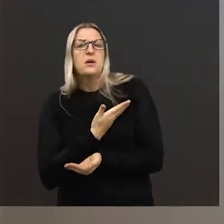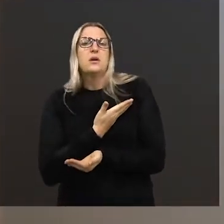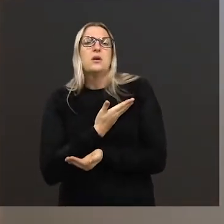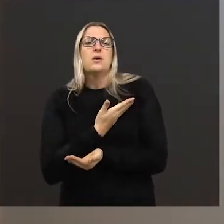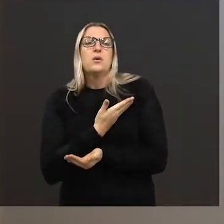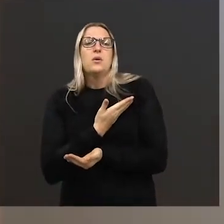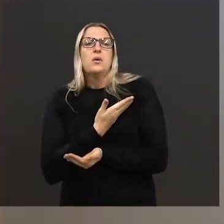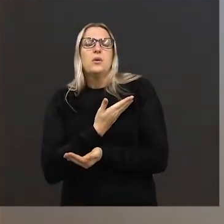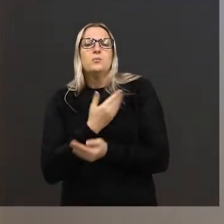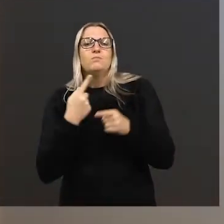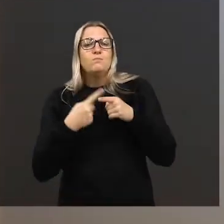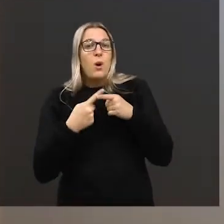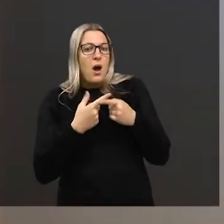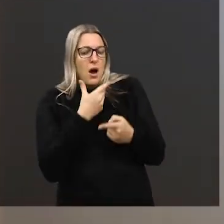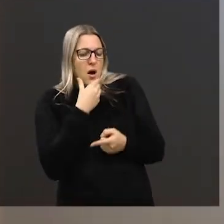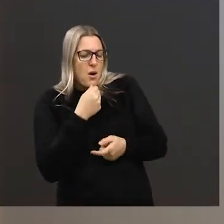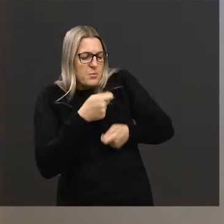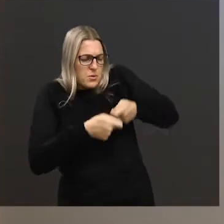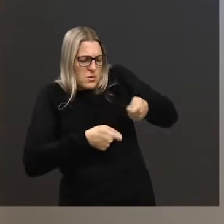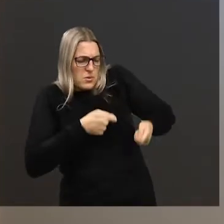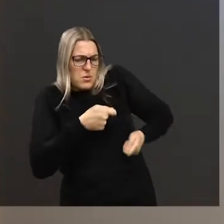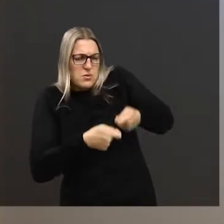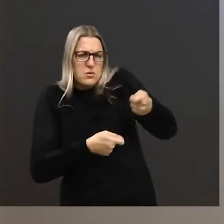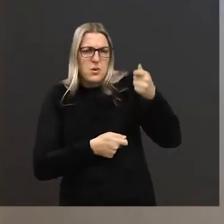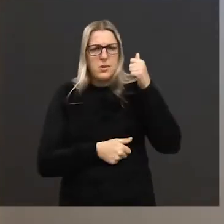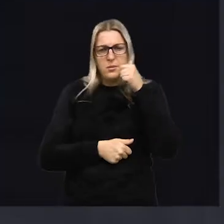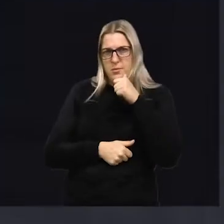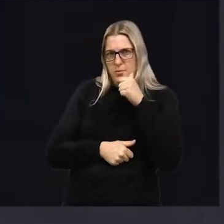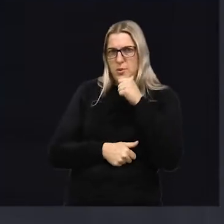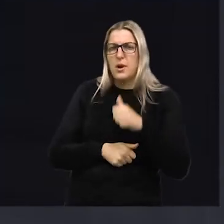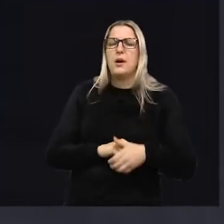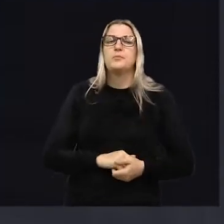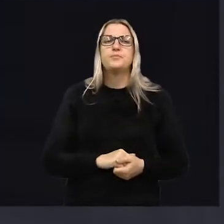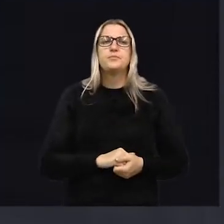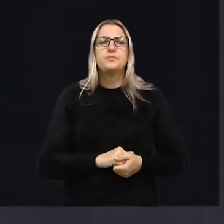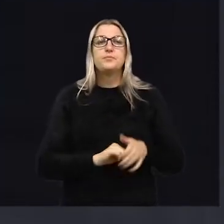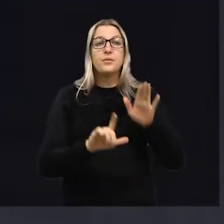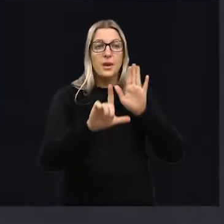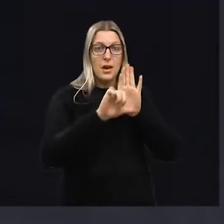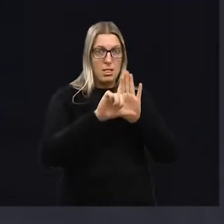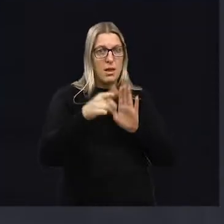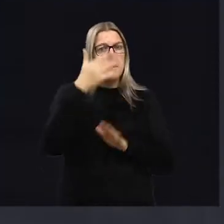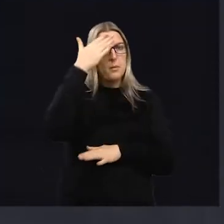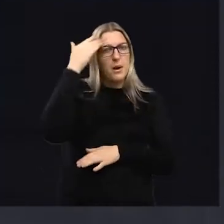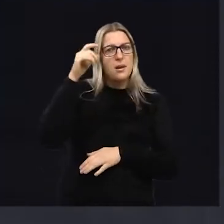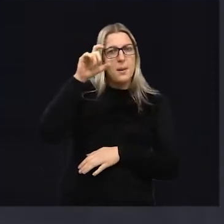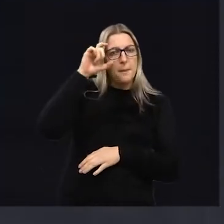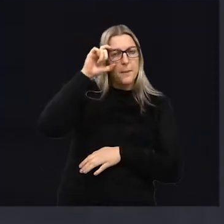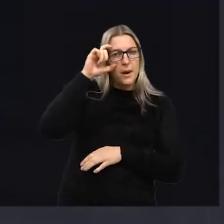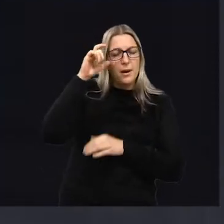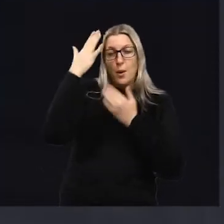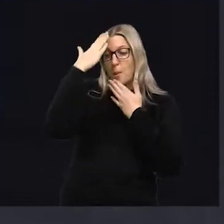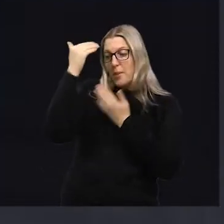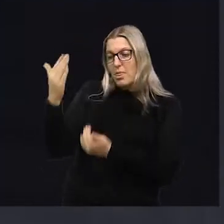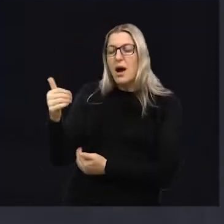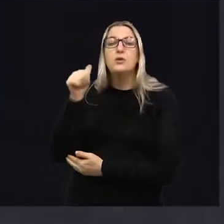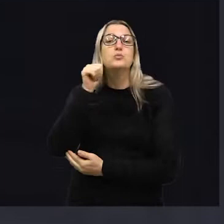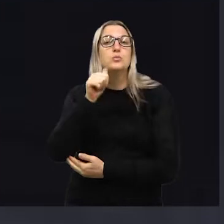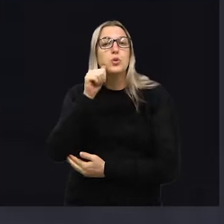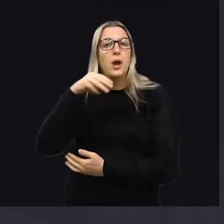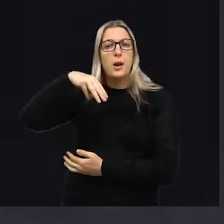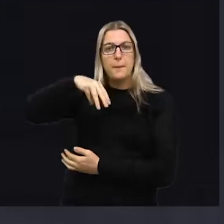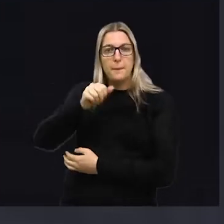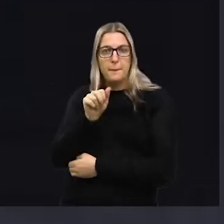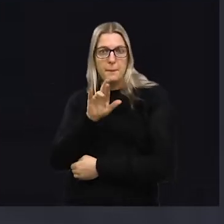com amigos, para que ele tenha um controle sobre ela. A Lei Maria da Penha foi uma homenagem à farmacêutica Maria da